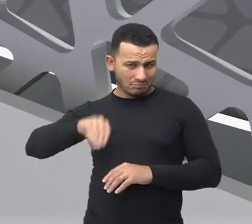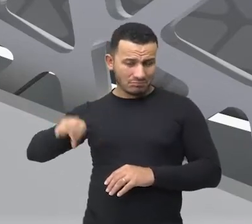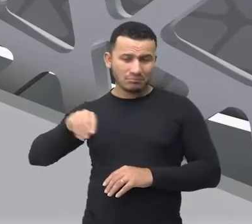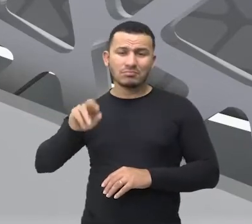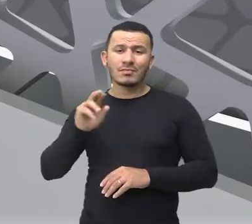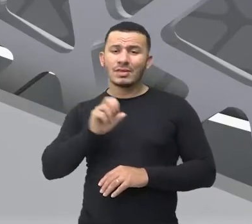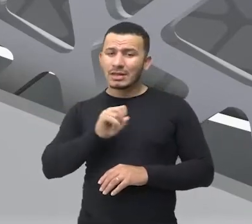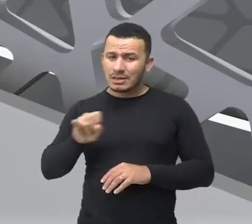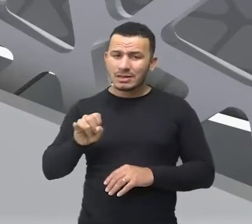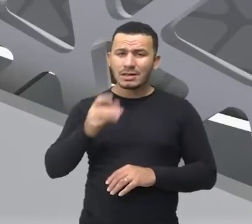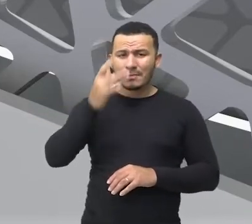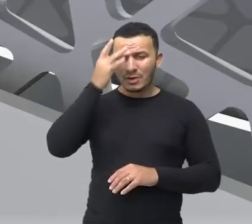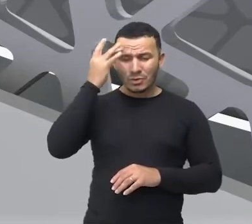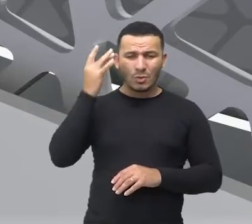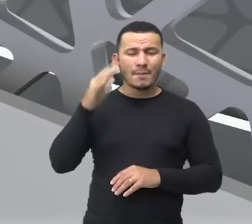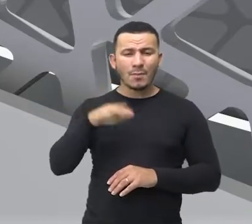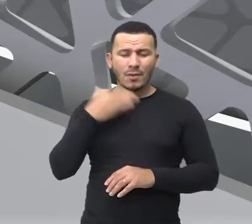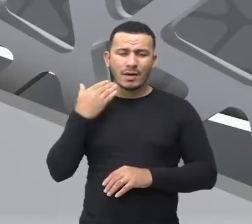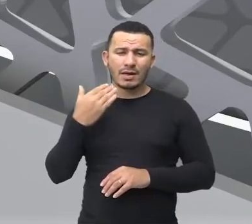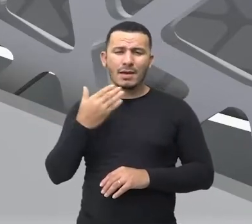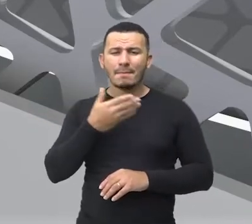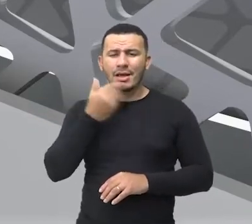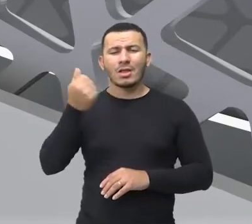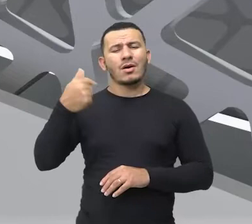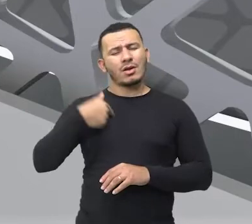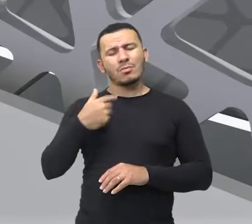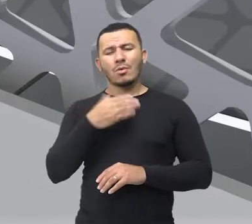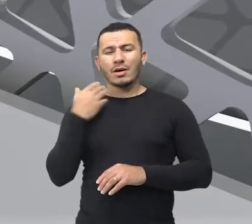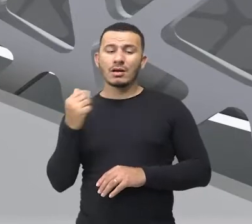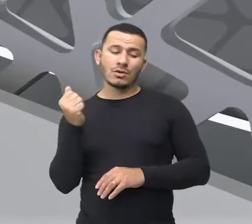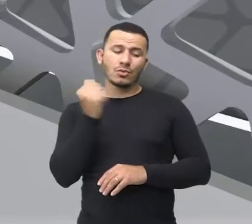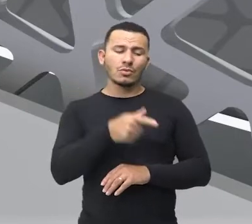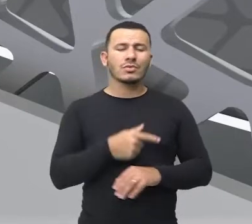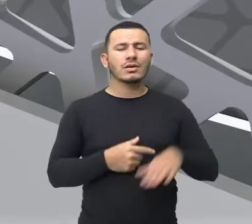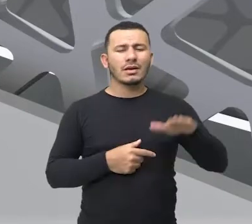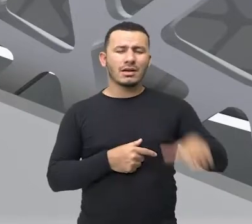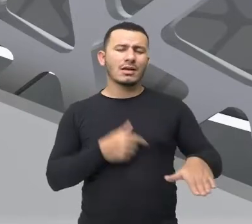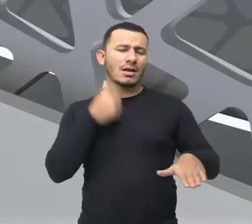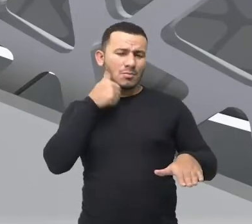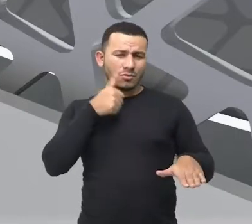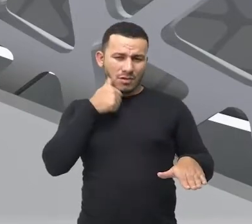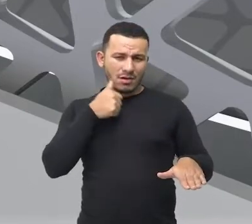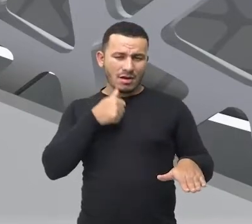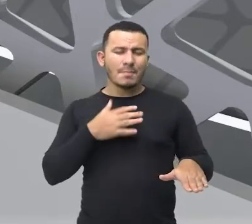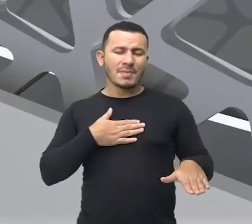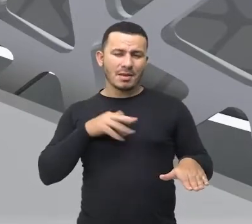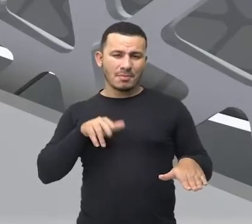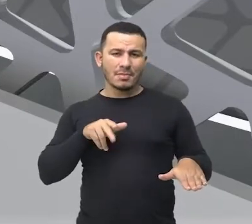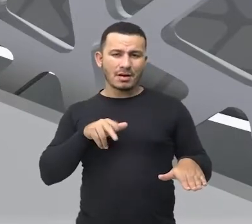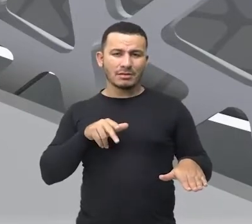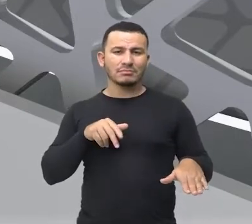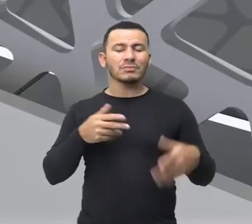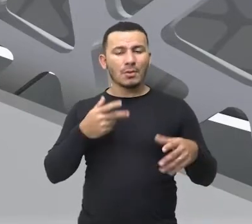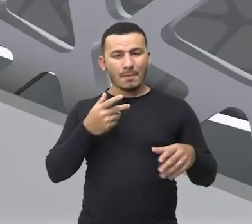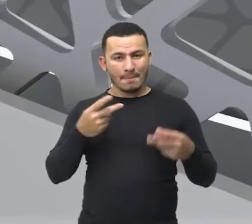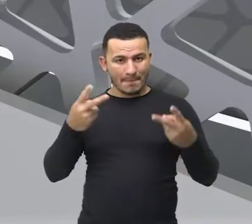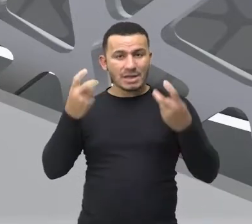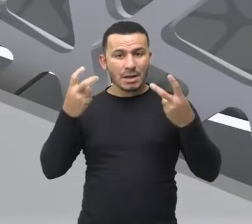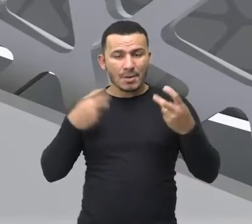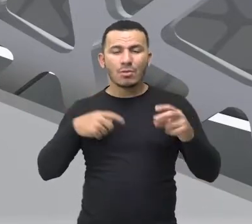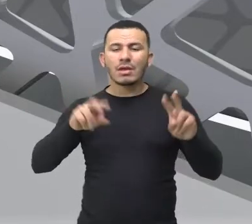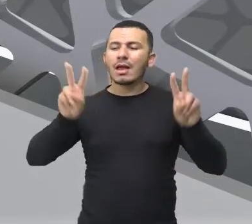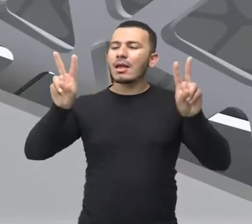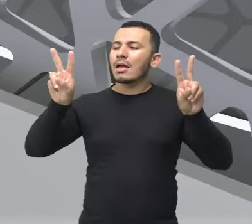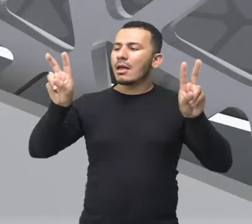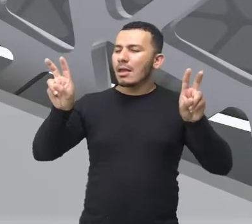Que responde, se alguém tivesse que morrer, deveria ser eu. Observem que essa fala dele é marcada por aspas, isso indica pra gente